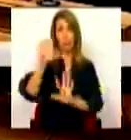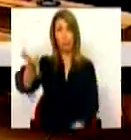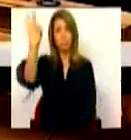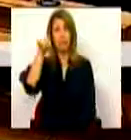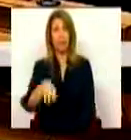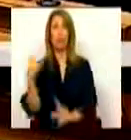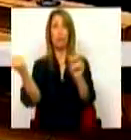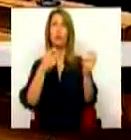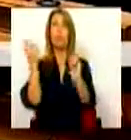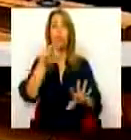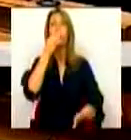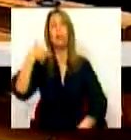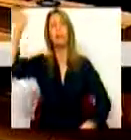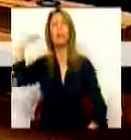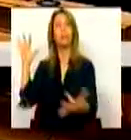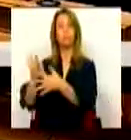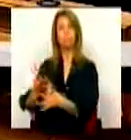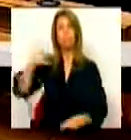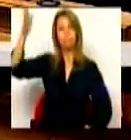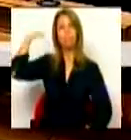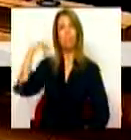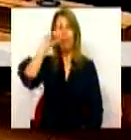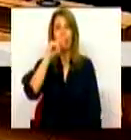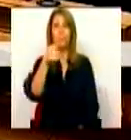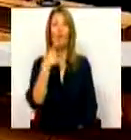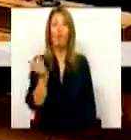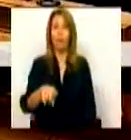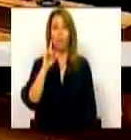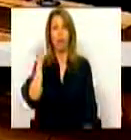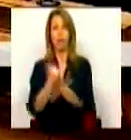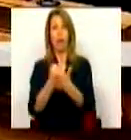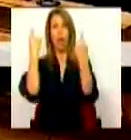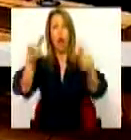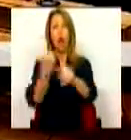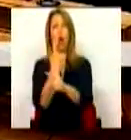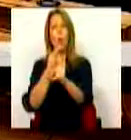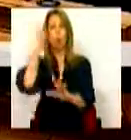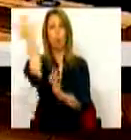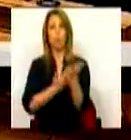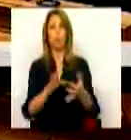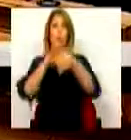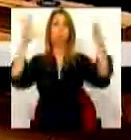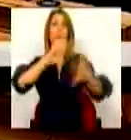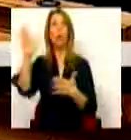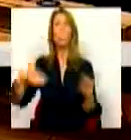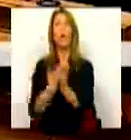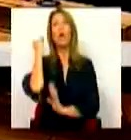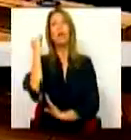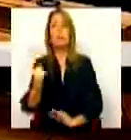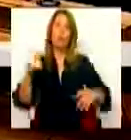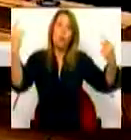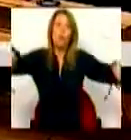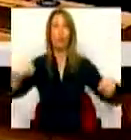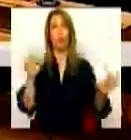a referência ao passado. E o passado, eu volto a recordar-lhe, tem a mancha das declarações de inconstitucionalidade, de propostas de criminalização para inglês